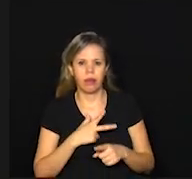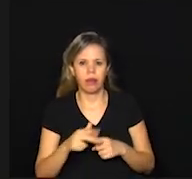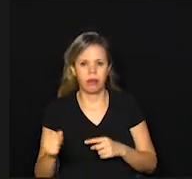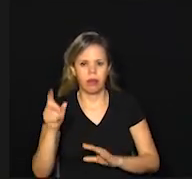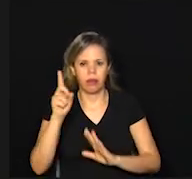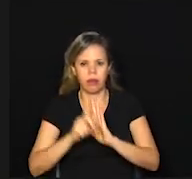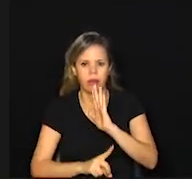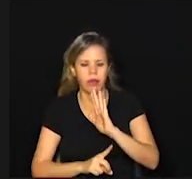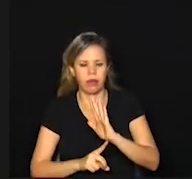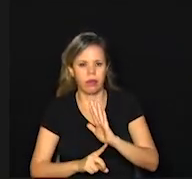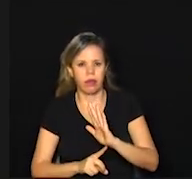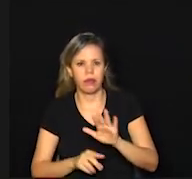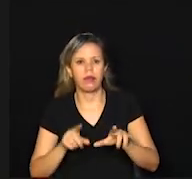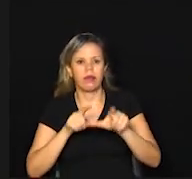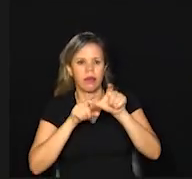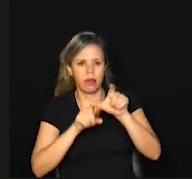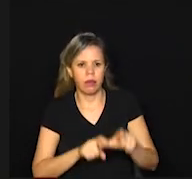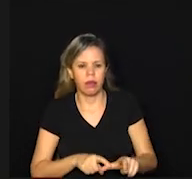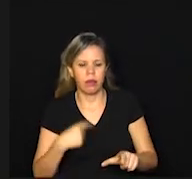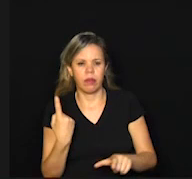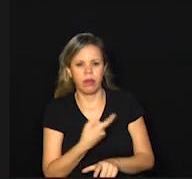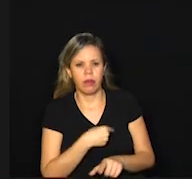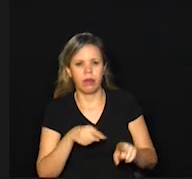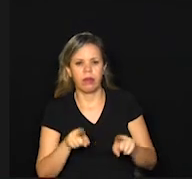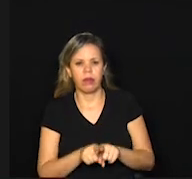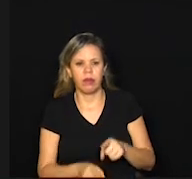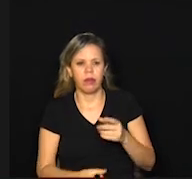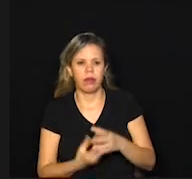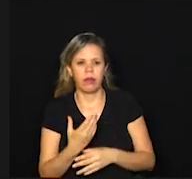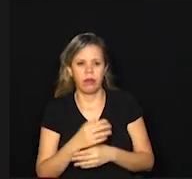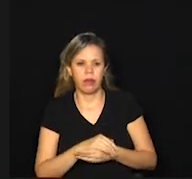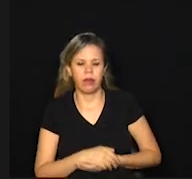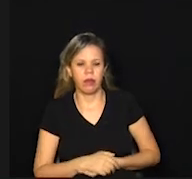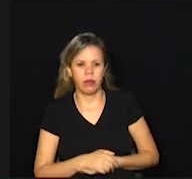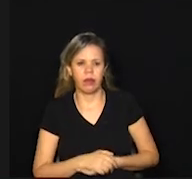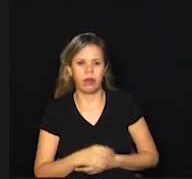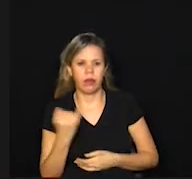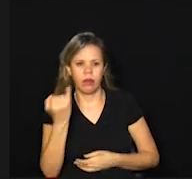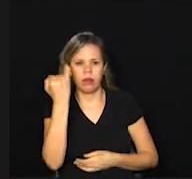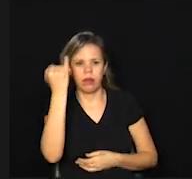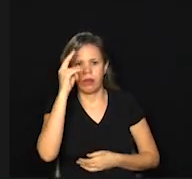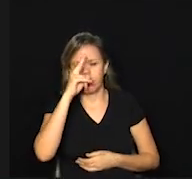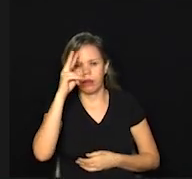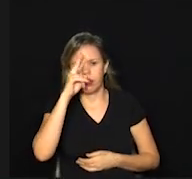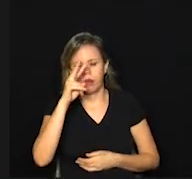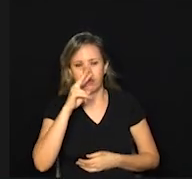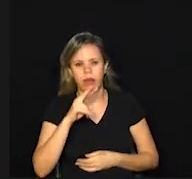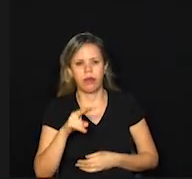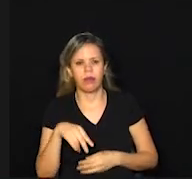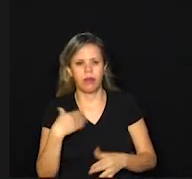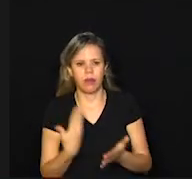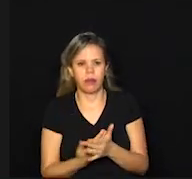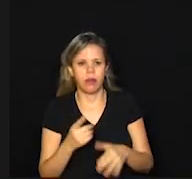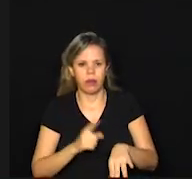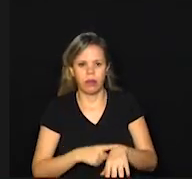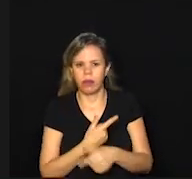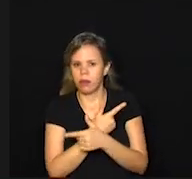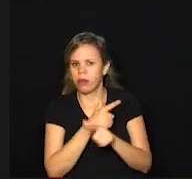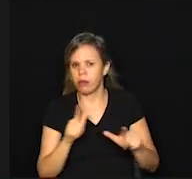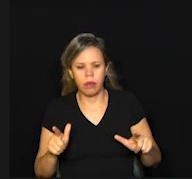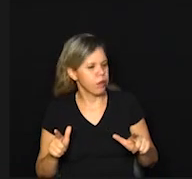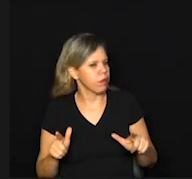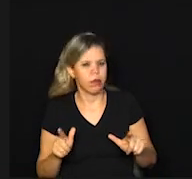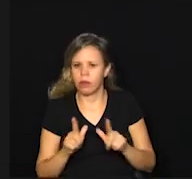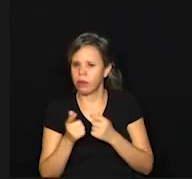dos nossos direitos Mas depende muito da gente para que isso aconteça é importante lembrar a gente tem até o momento nós não temos